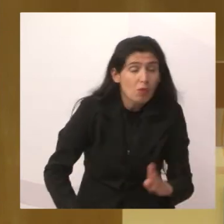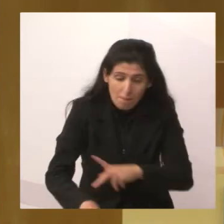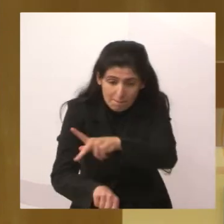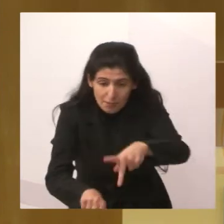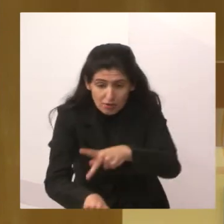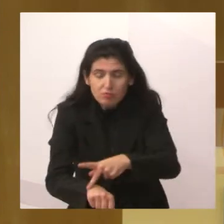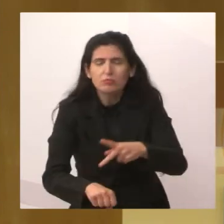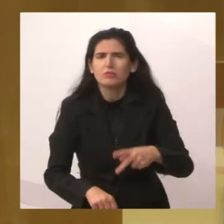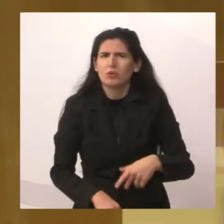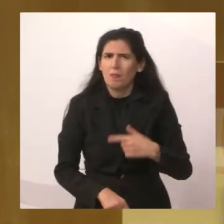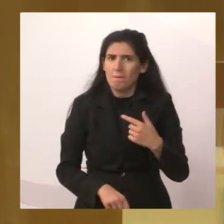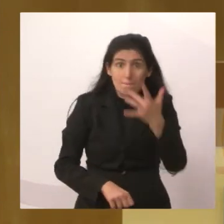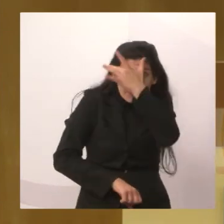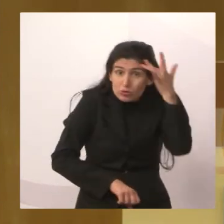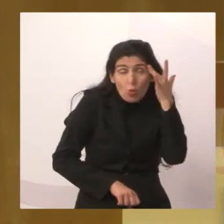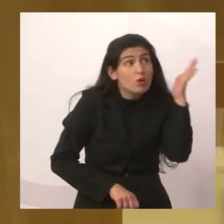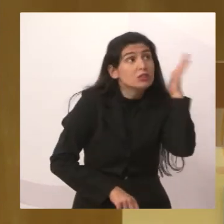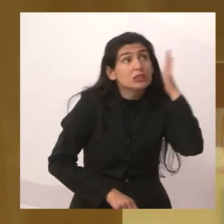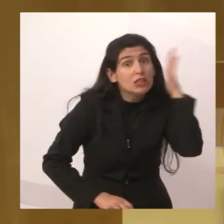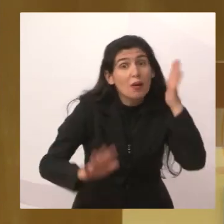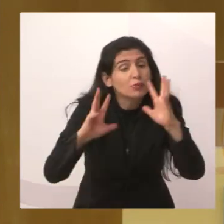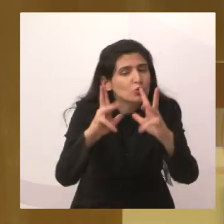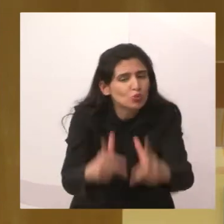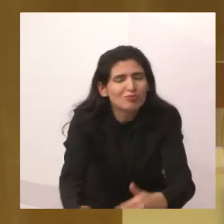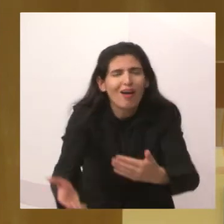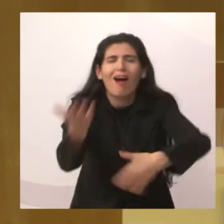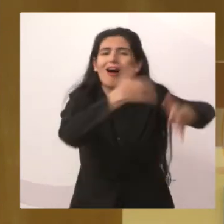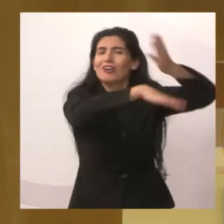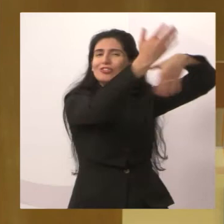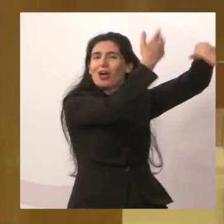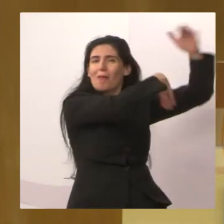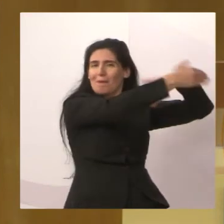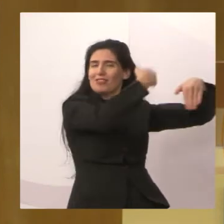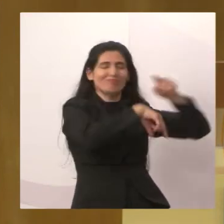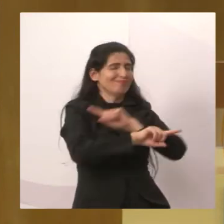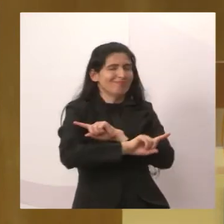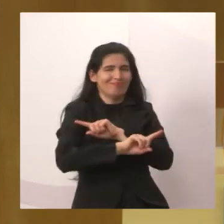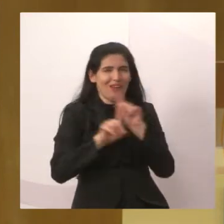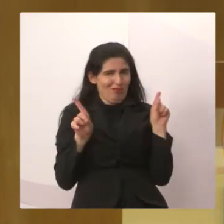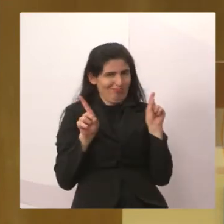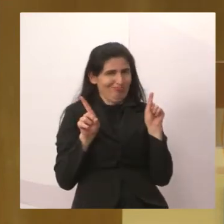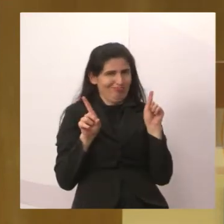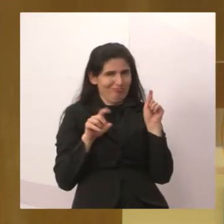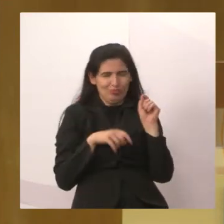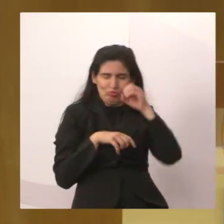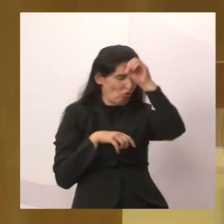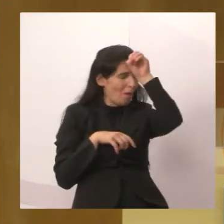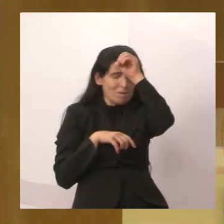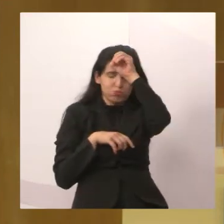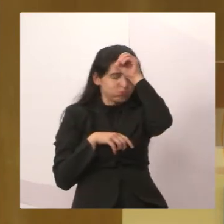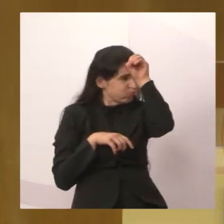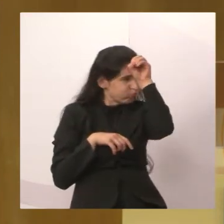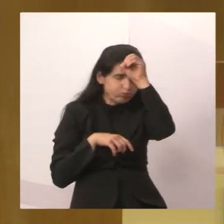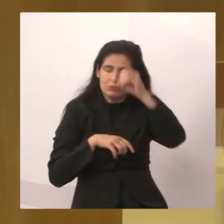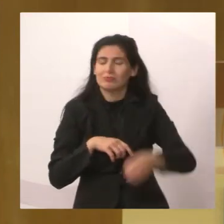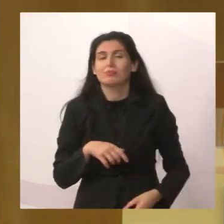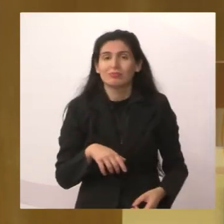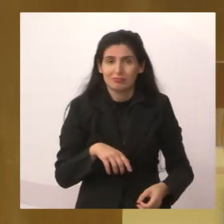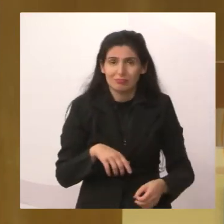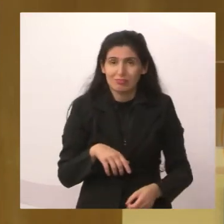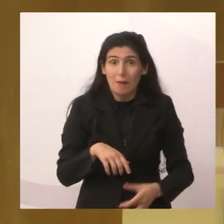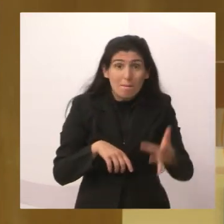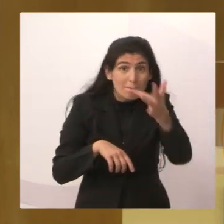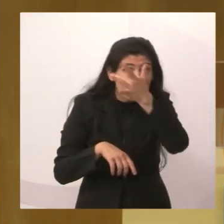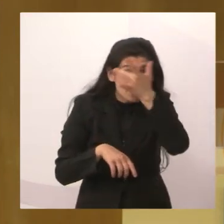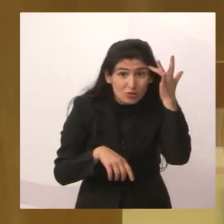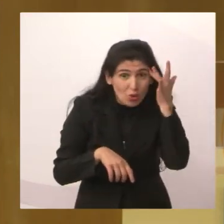hoje você tem. Então eu, com 3 mandatos nessa Câmara Municipal, eu fico muito esperto para